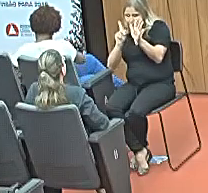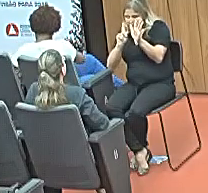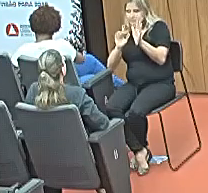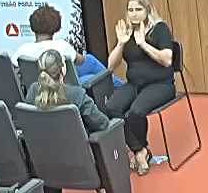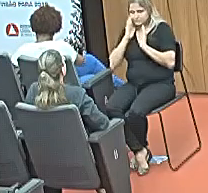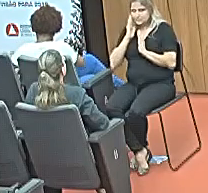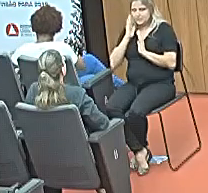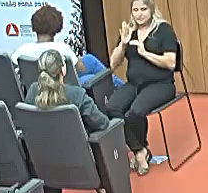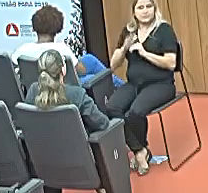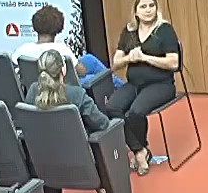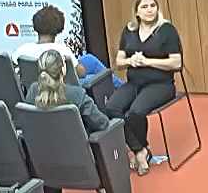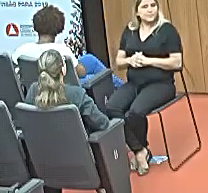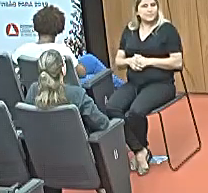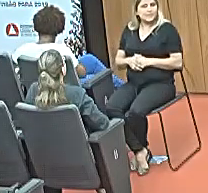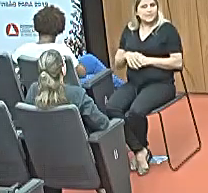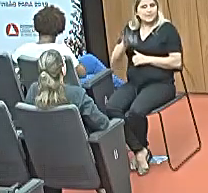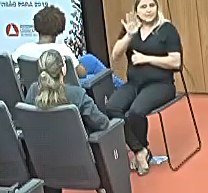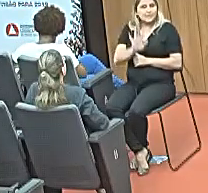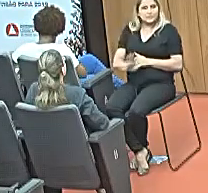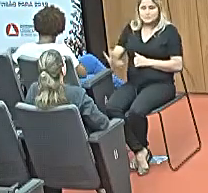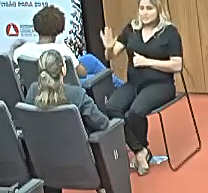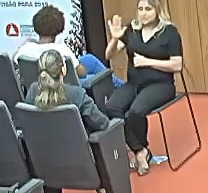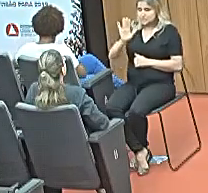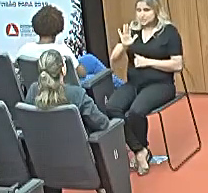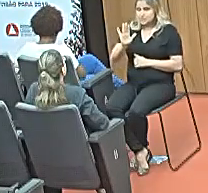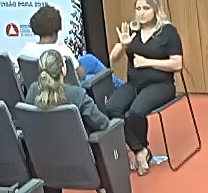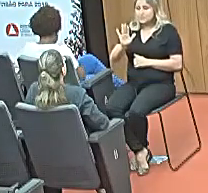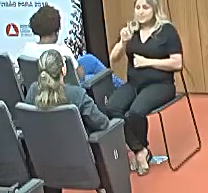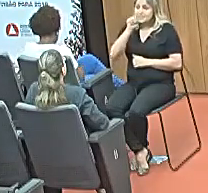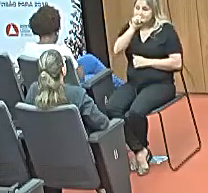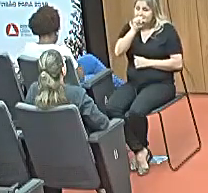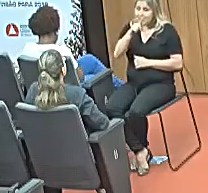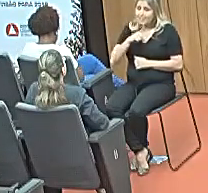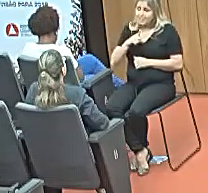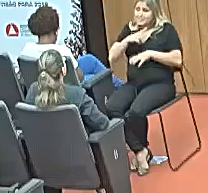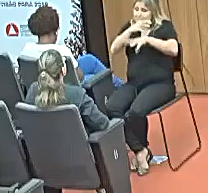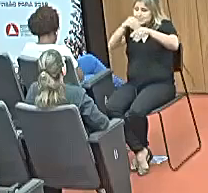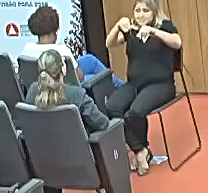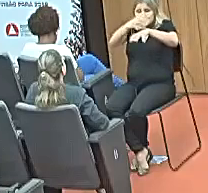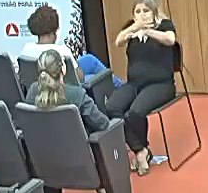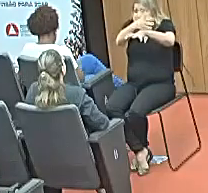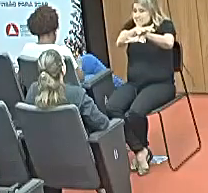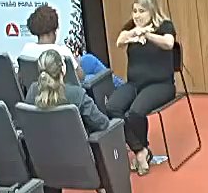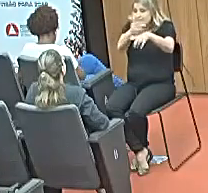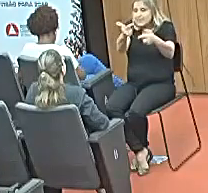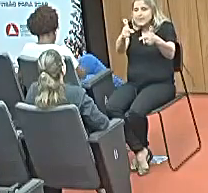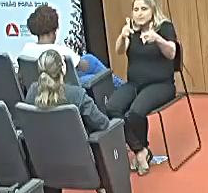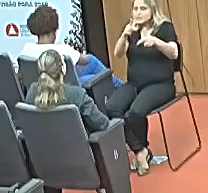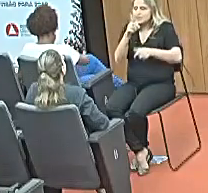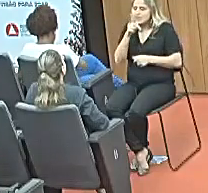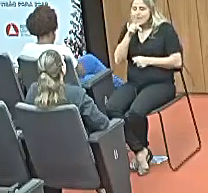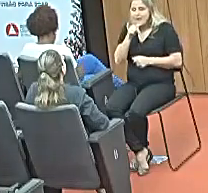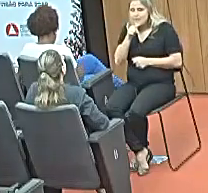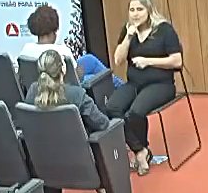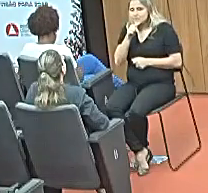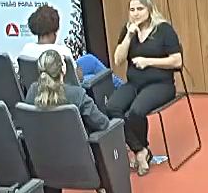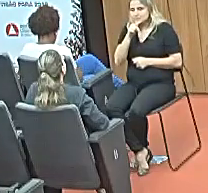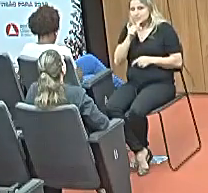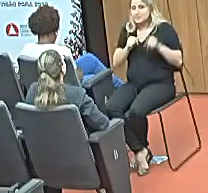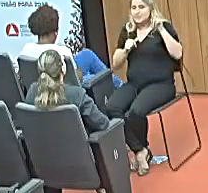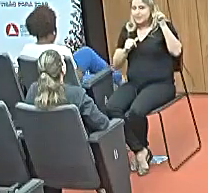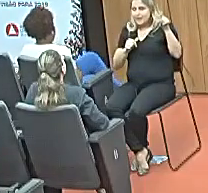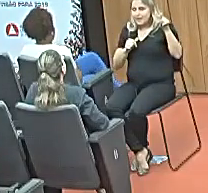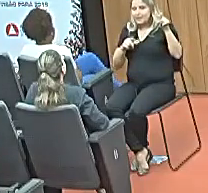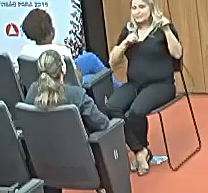uma é uma região assolado com a seca e eles não têm água e isso é o corre morte